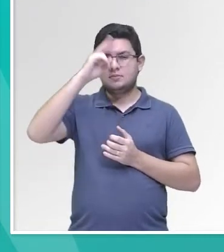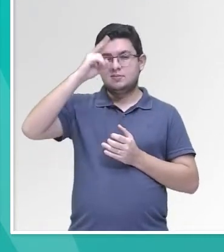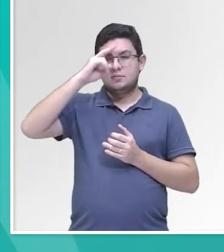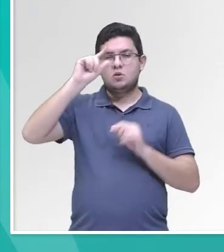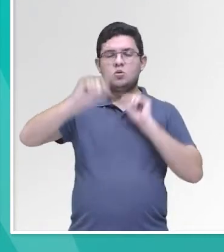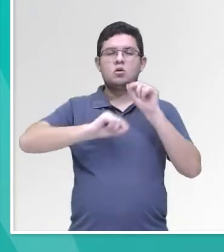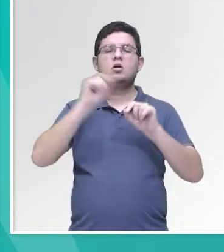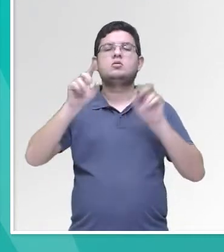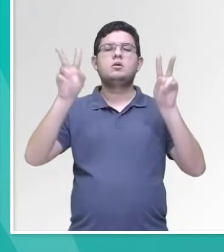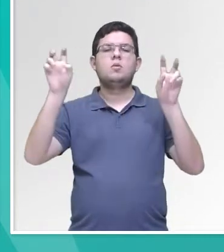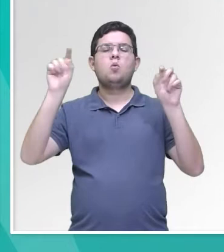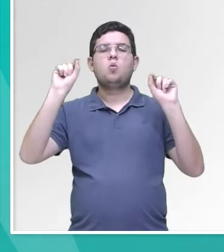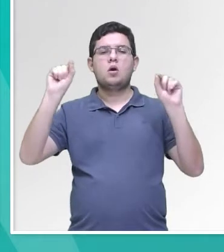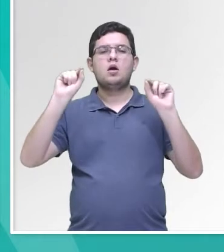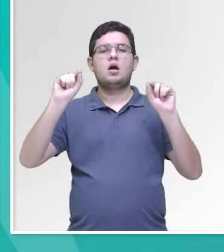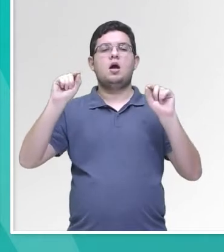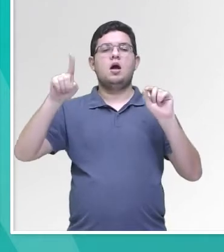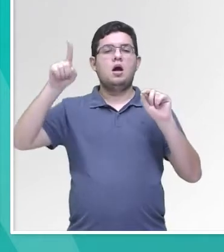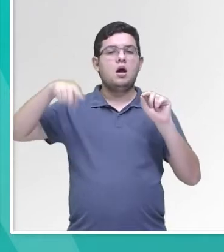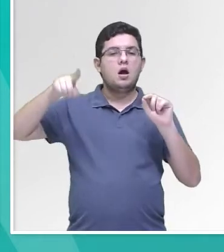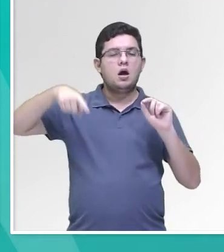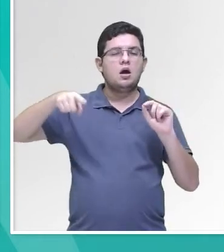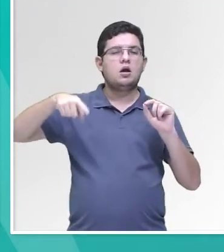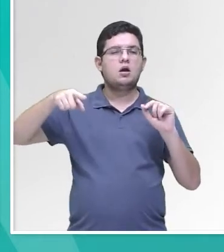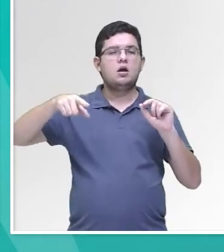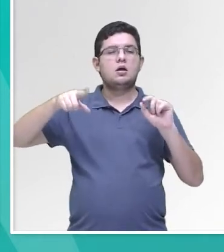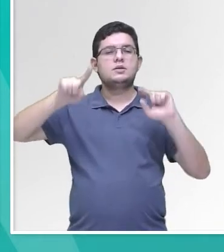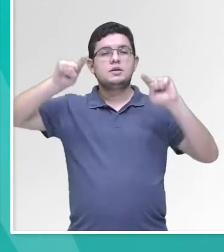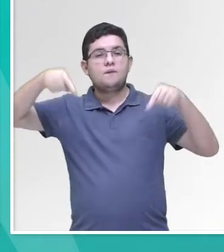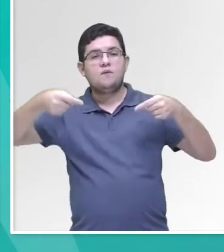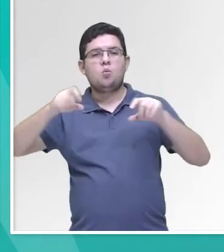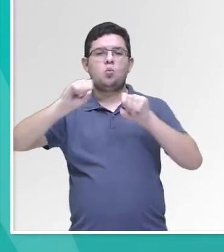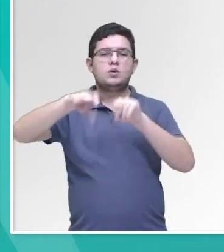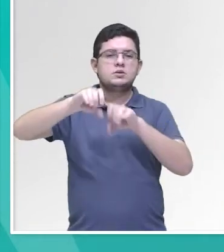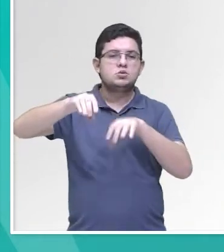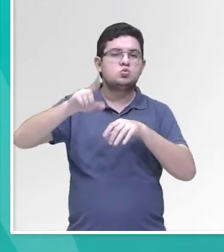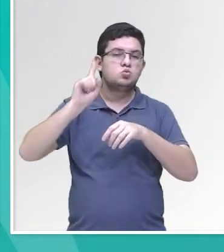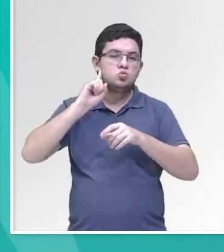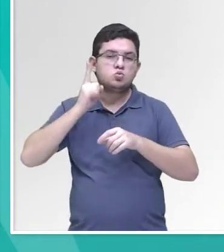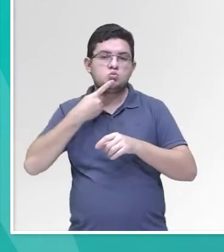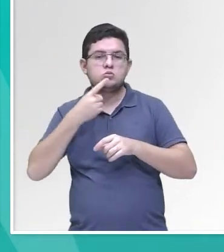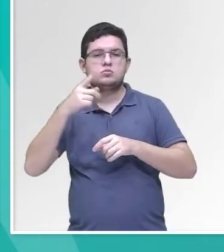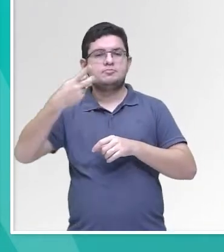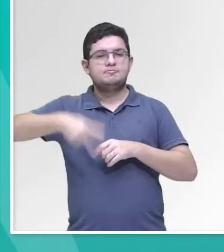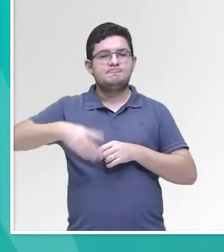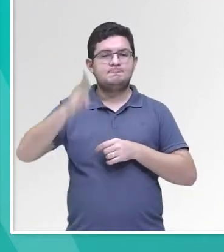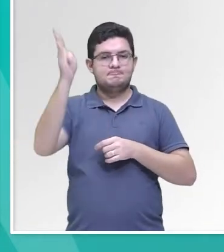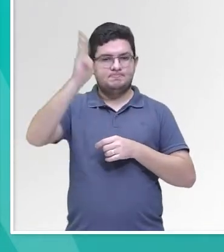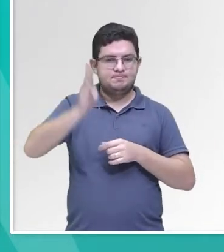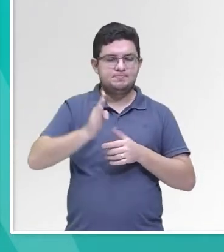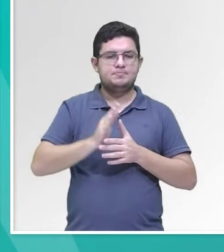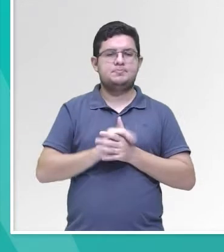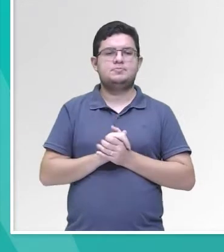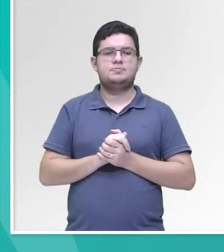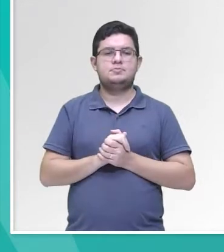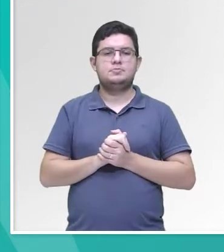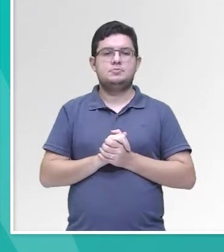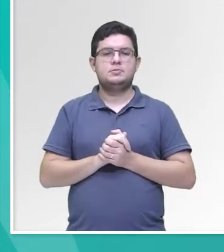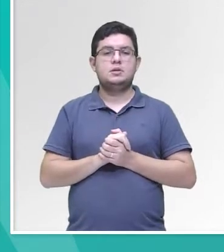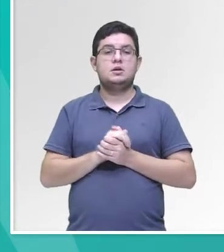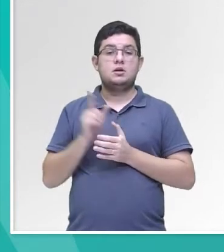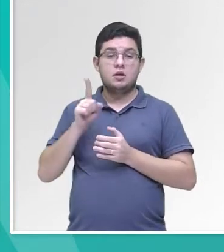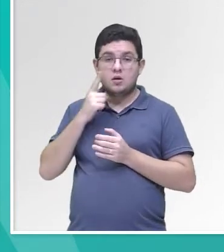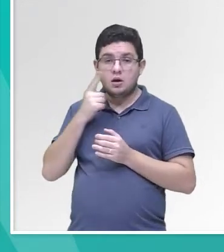temática era, então, o quê? Os desafios para a educação de surdos no Brasil. Seguindo aqui com o nosso conceito,